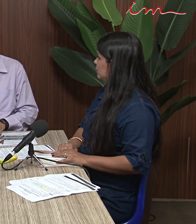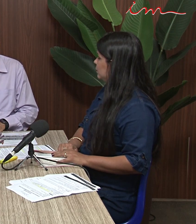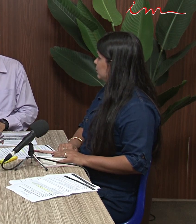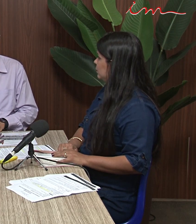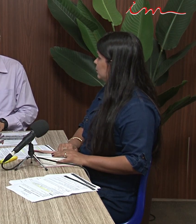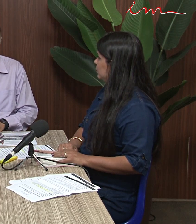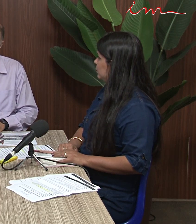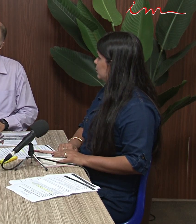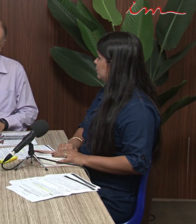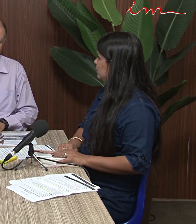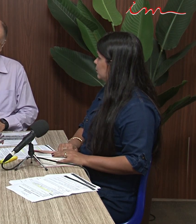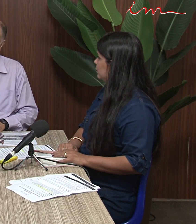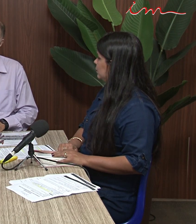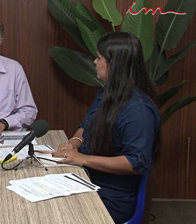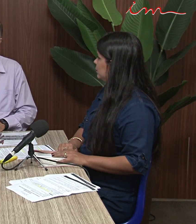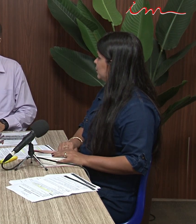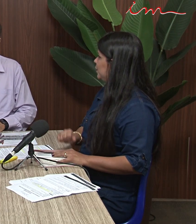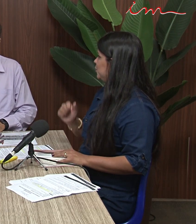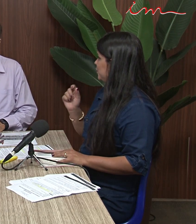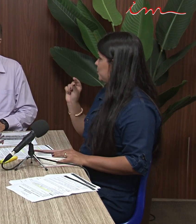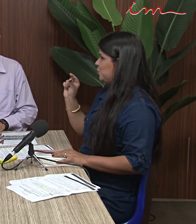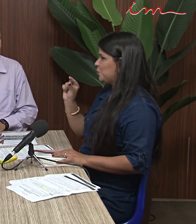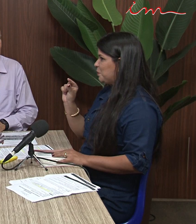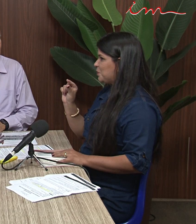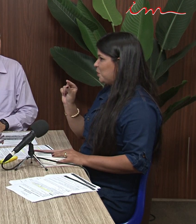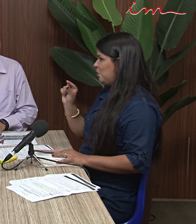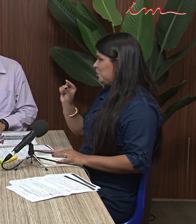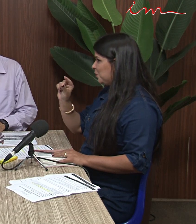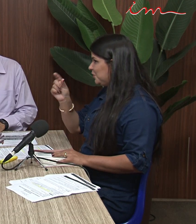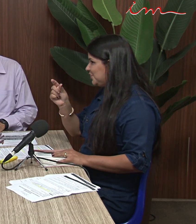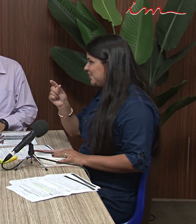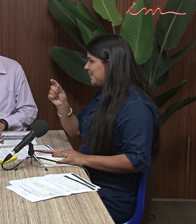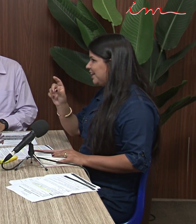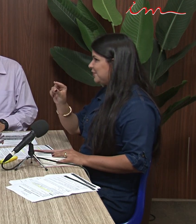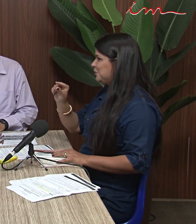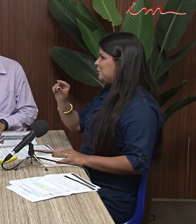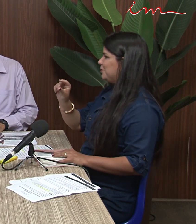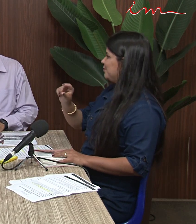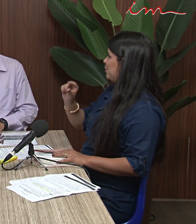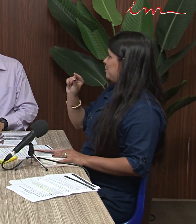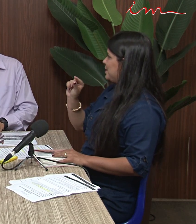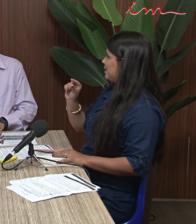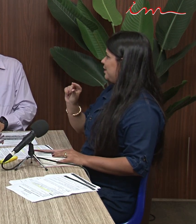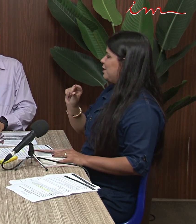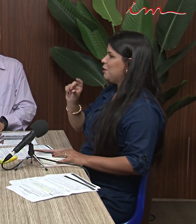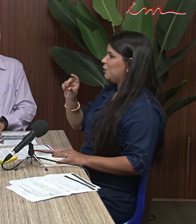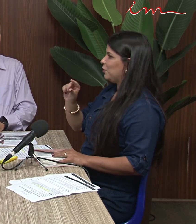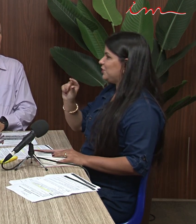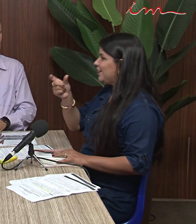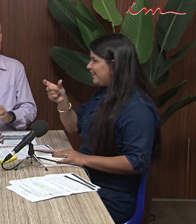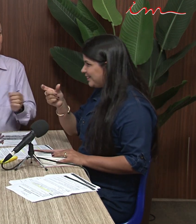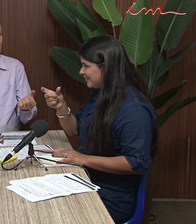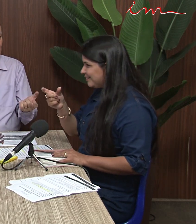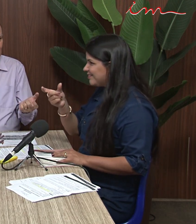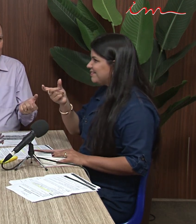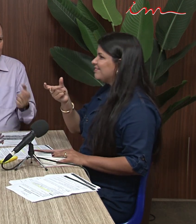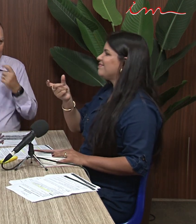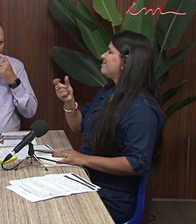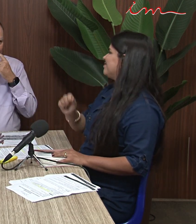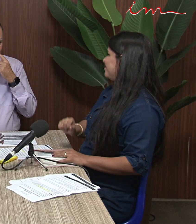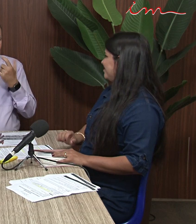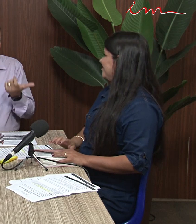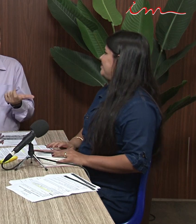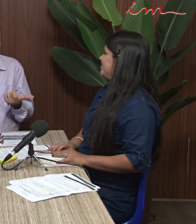tiver arrependimento, acabou. E às vezes pode dormir só um minutinho, né? Elas dormem. Pensa que... Toscanejaram.